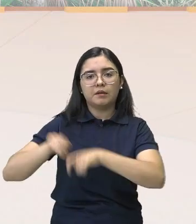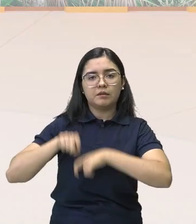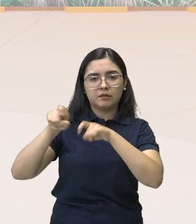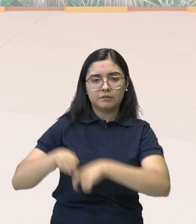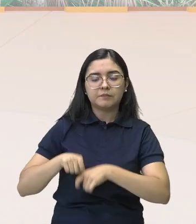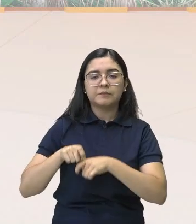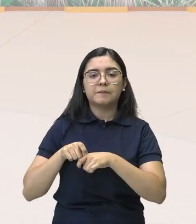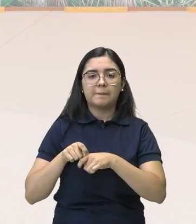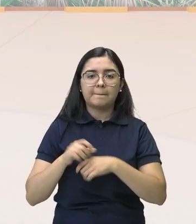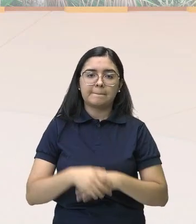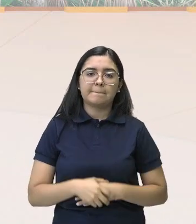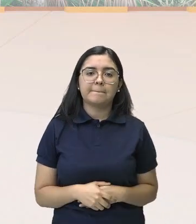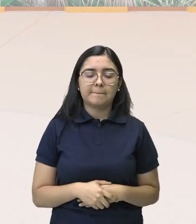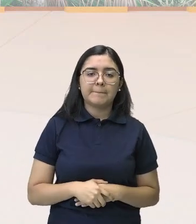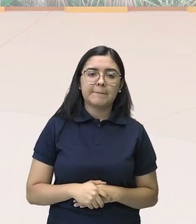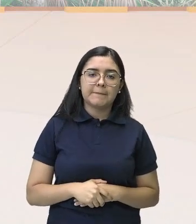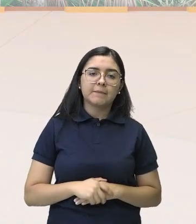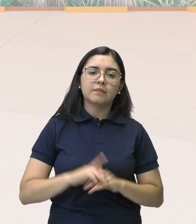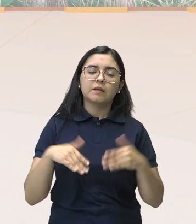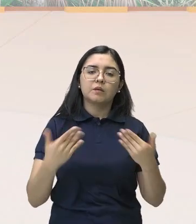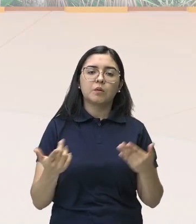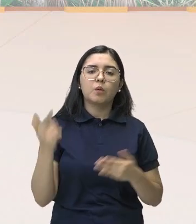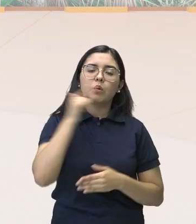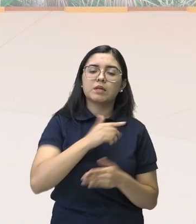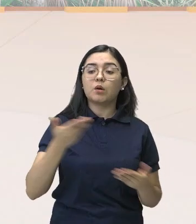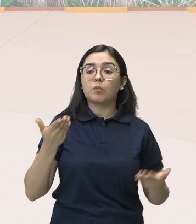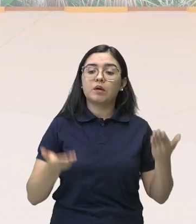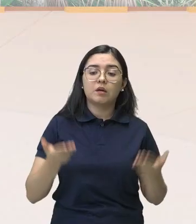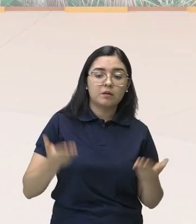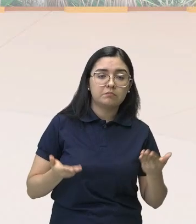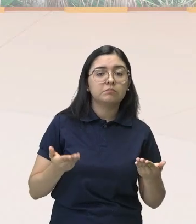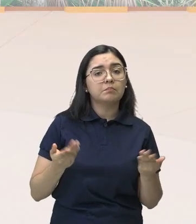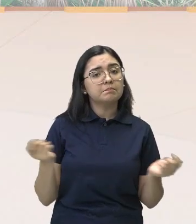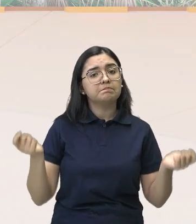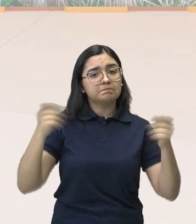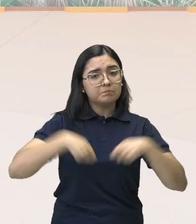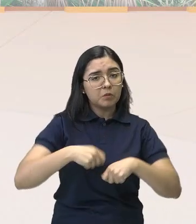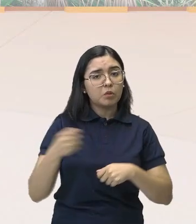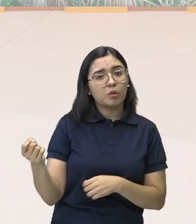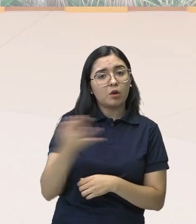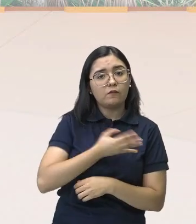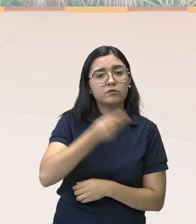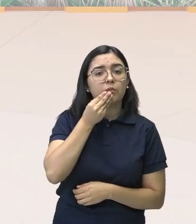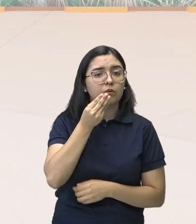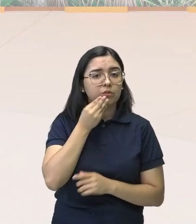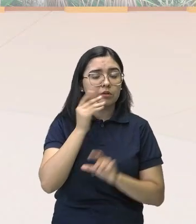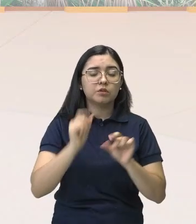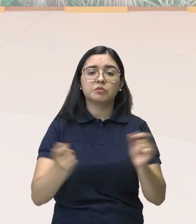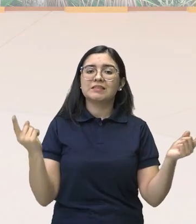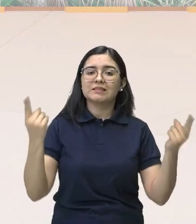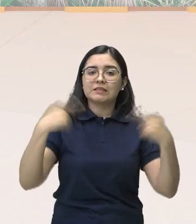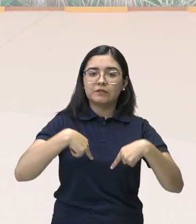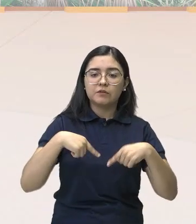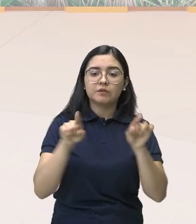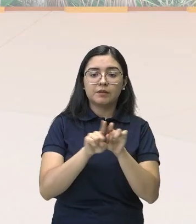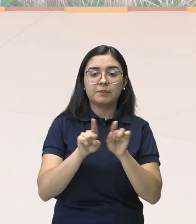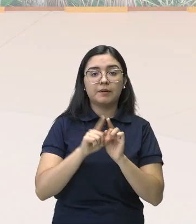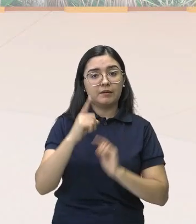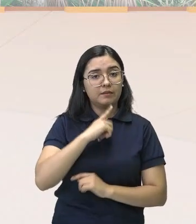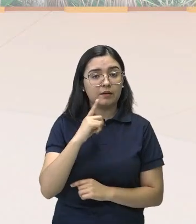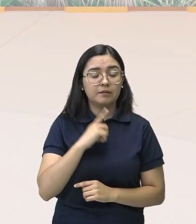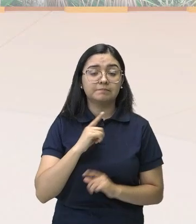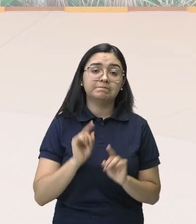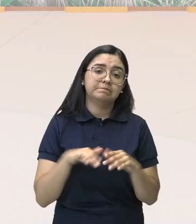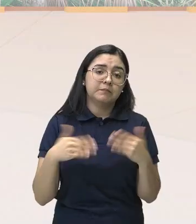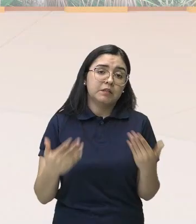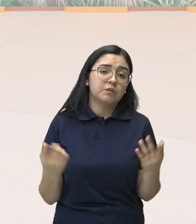extrativista vegetal, quando elas conseguem o equilíbrio, elas trazem novas oportunidades. O desafio existe.